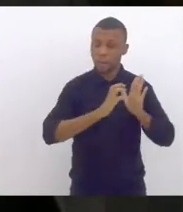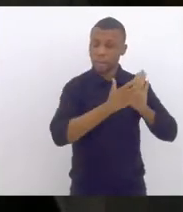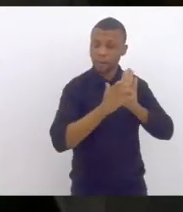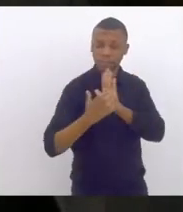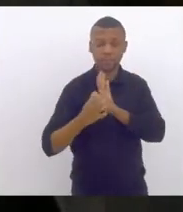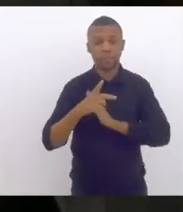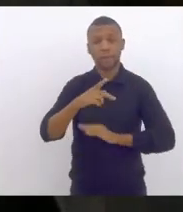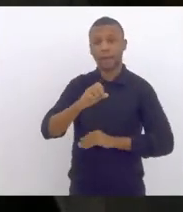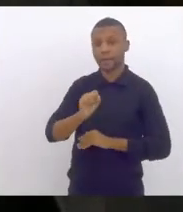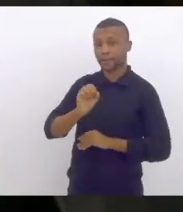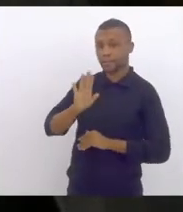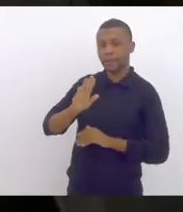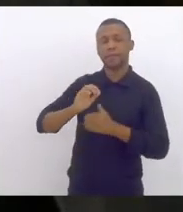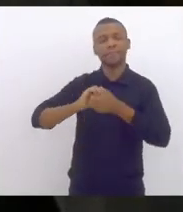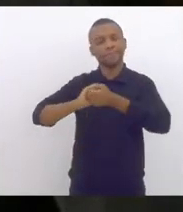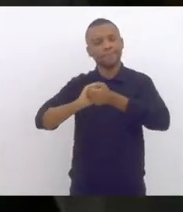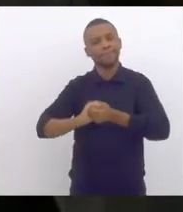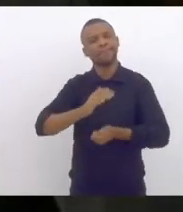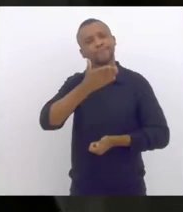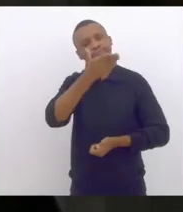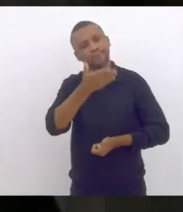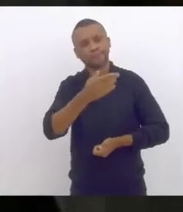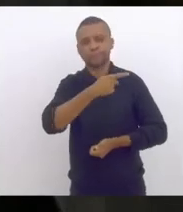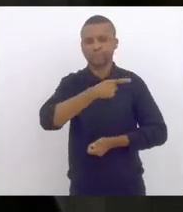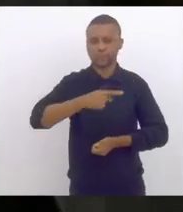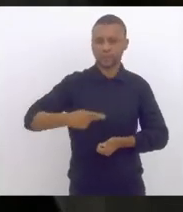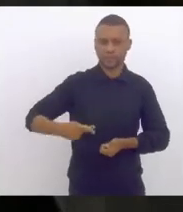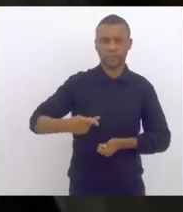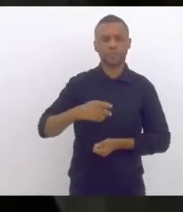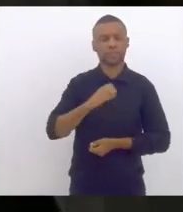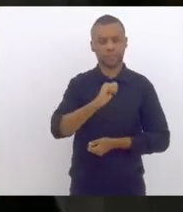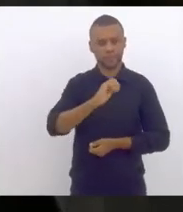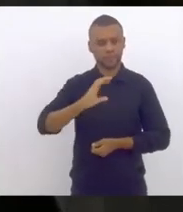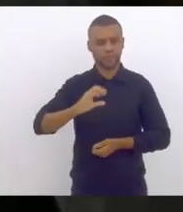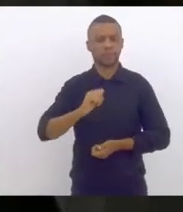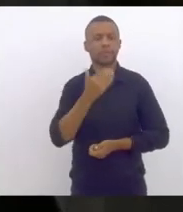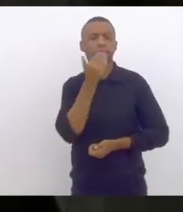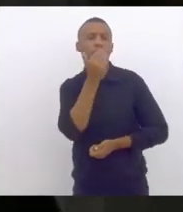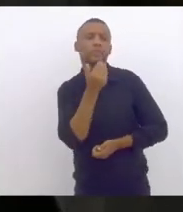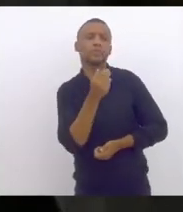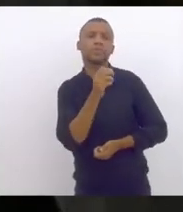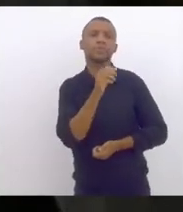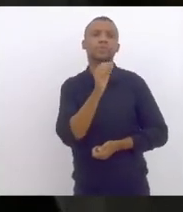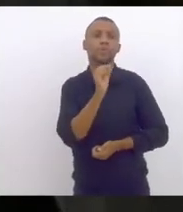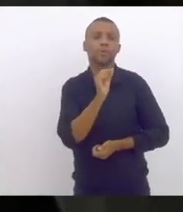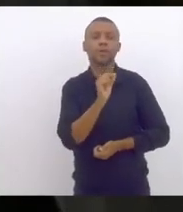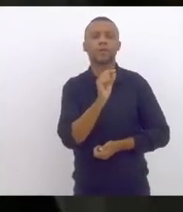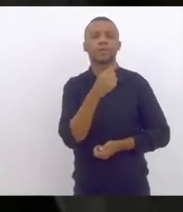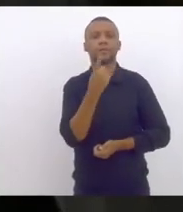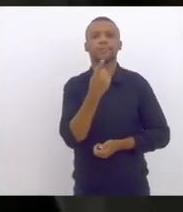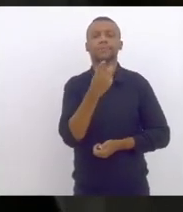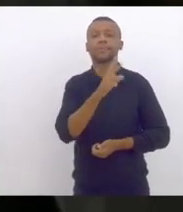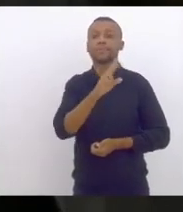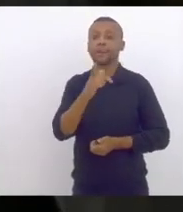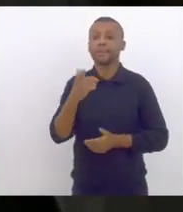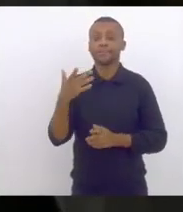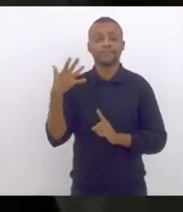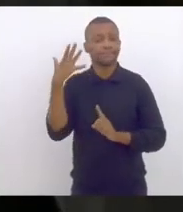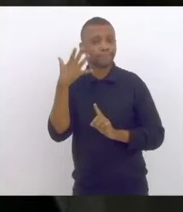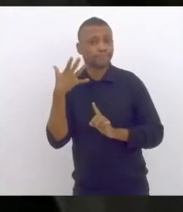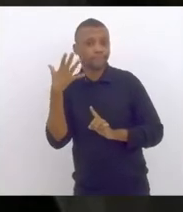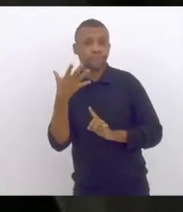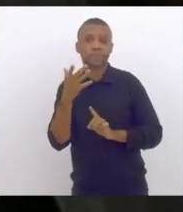PSB cumprimenta a Vossa Excelência e pede, André, vai virar um rito aqui nessa fala,